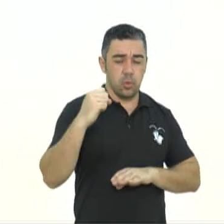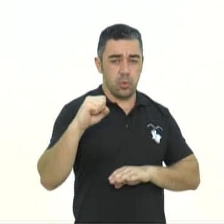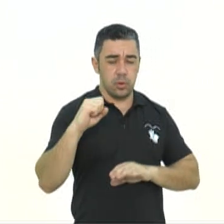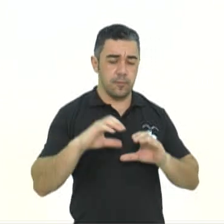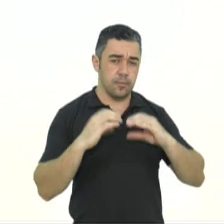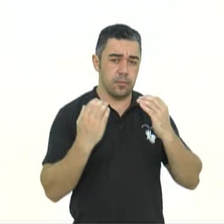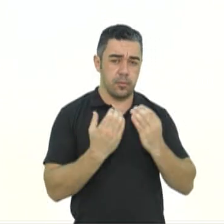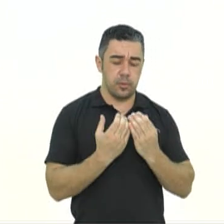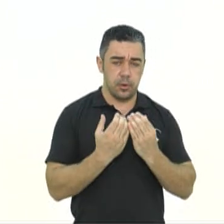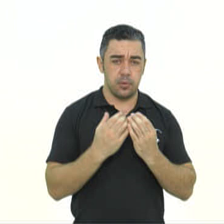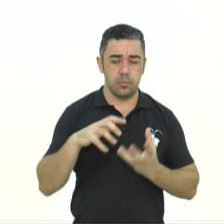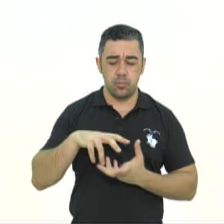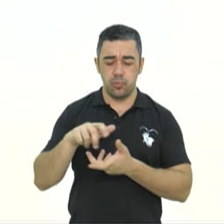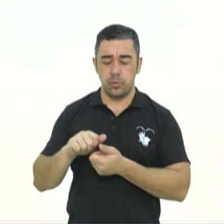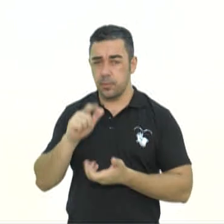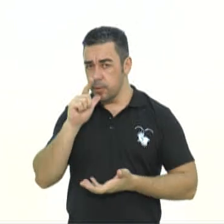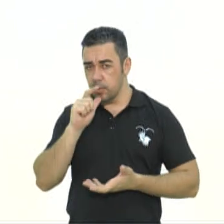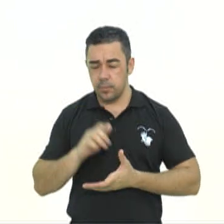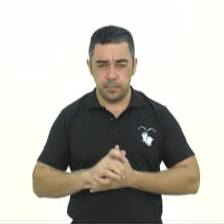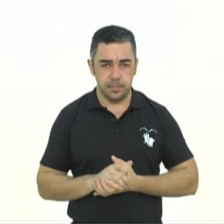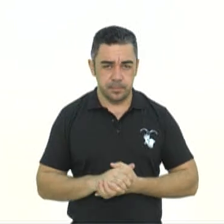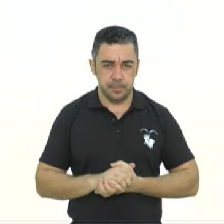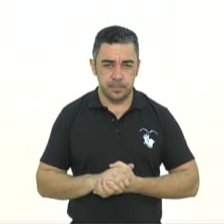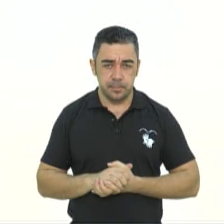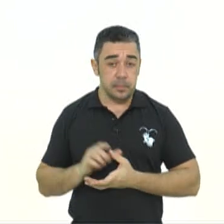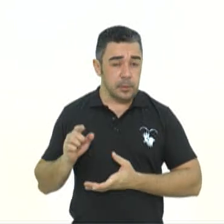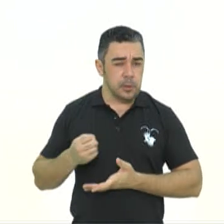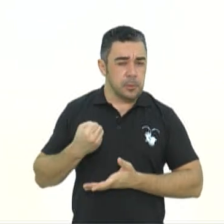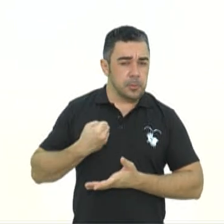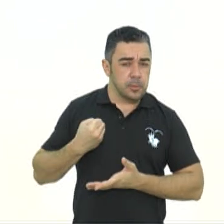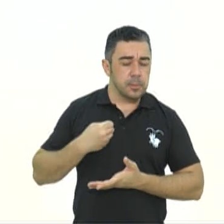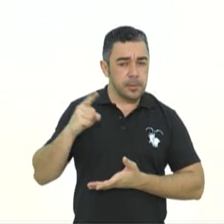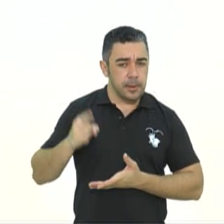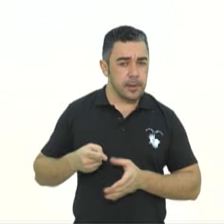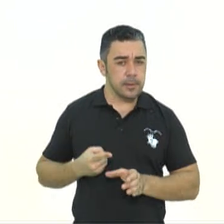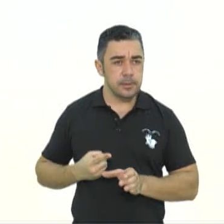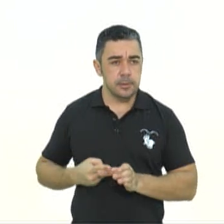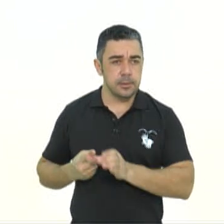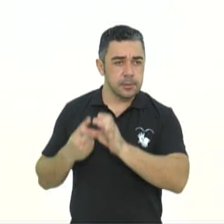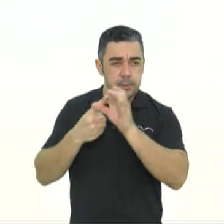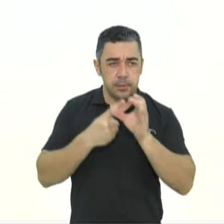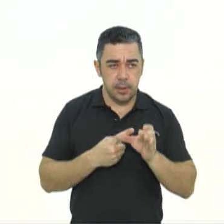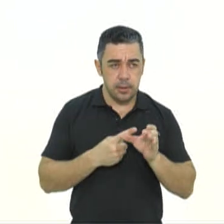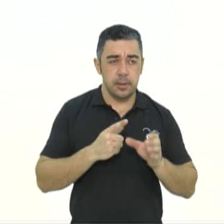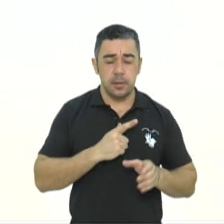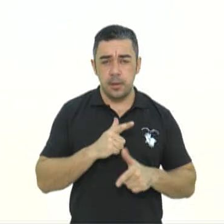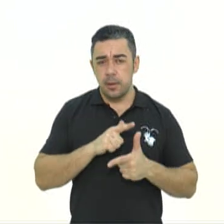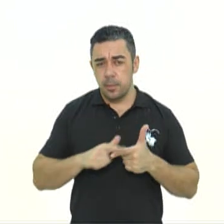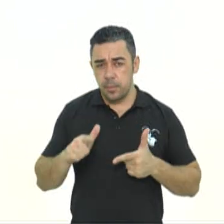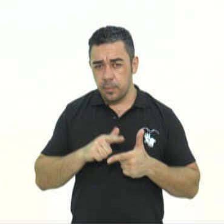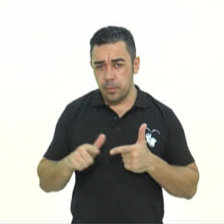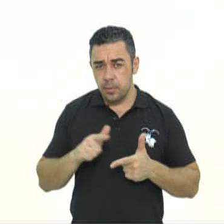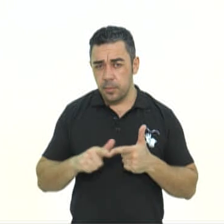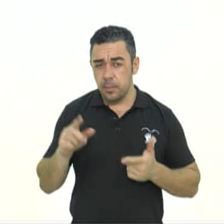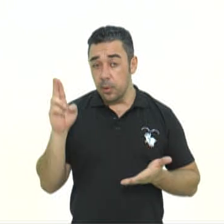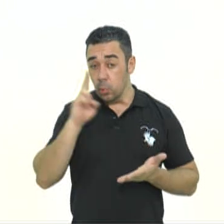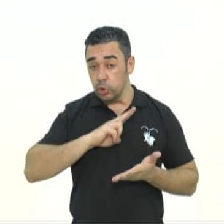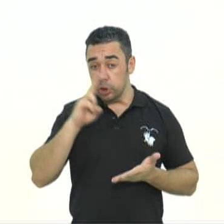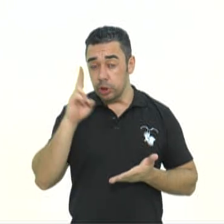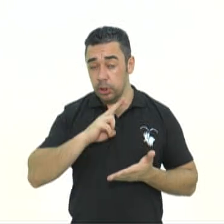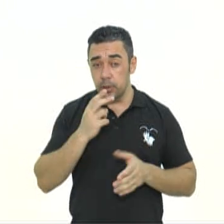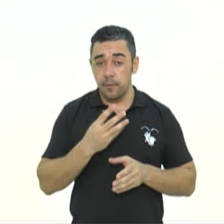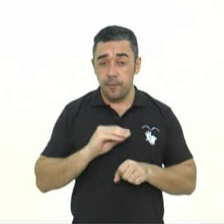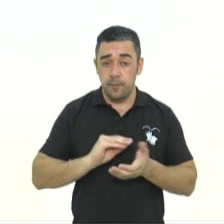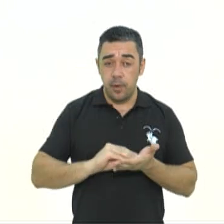de Água. Esse número corresponde aos municípios que estão em situação de emergência por